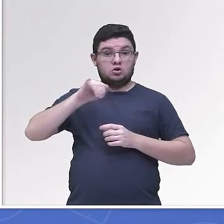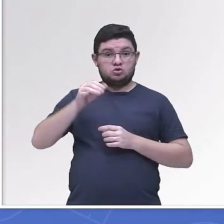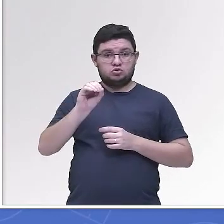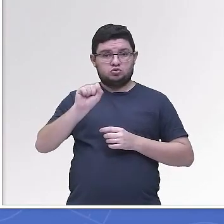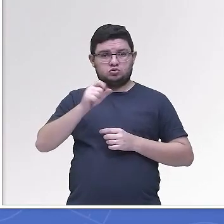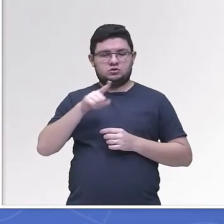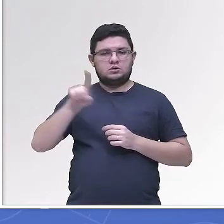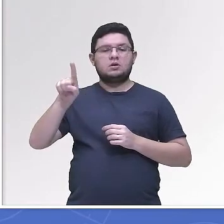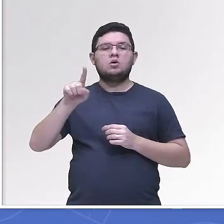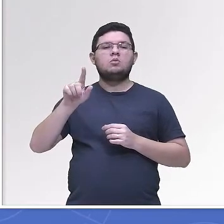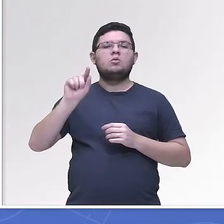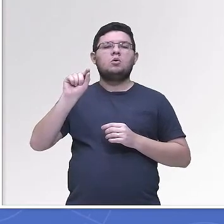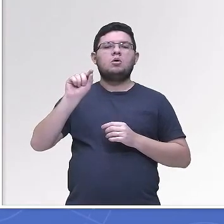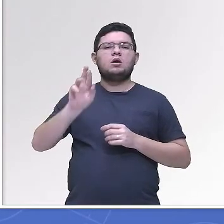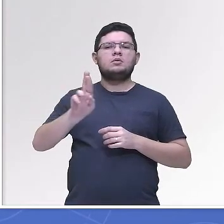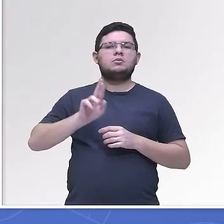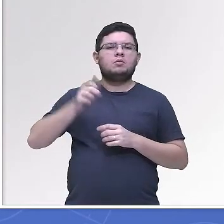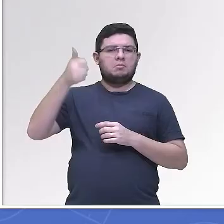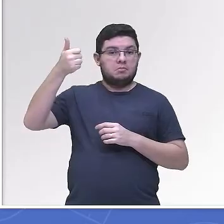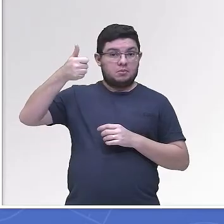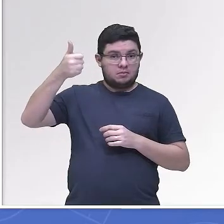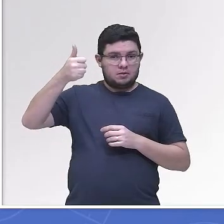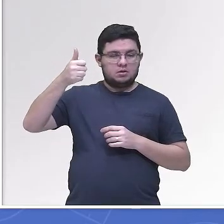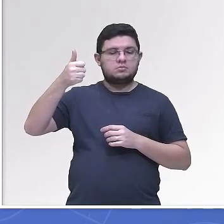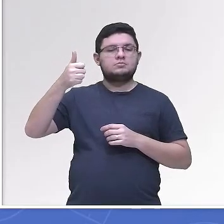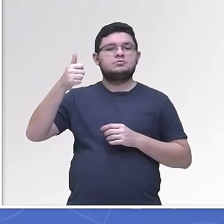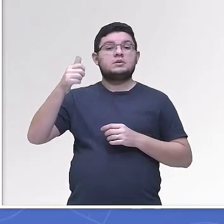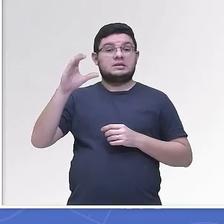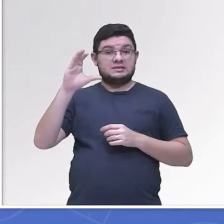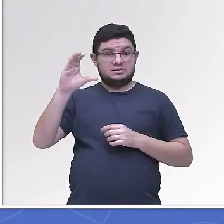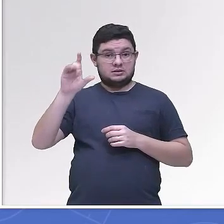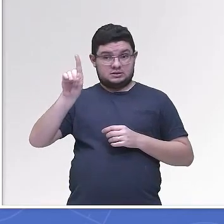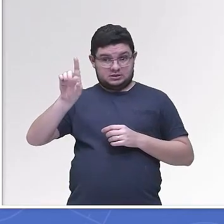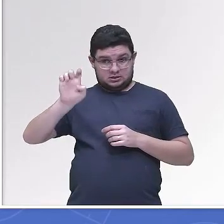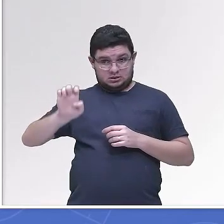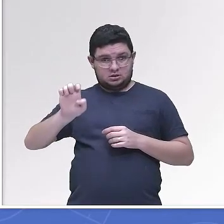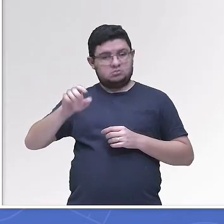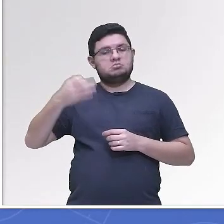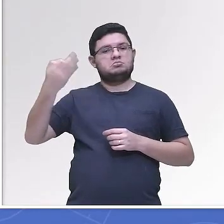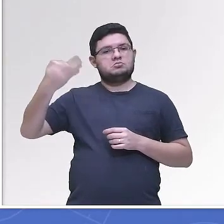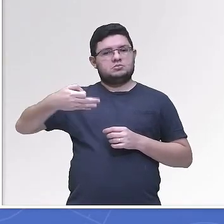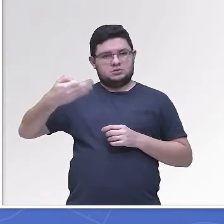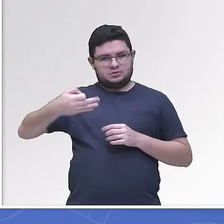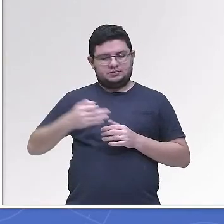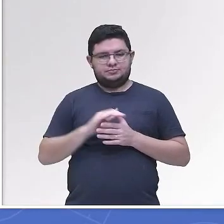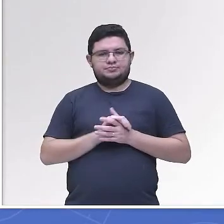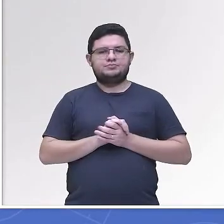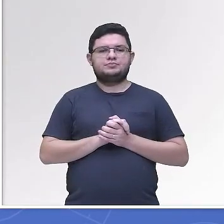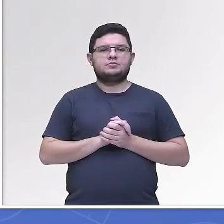primeira questão ele está afirmando que a C, D e E estão corretas.